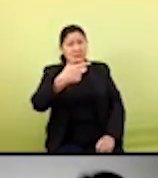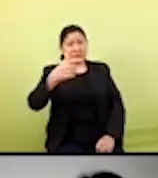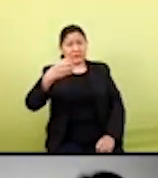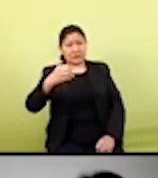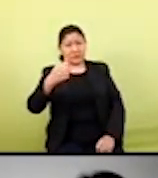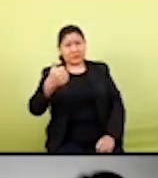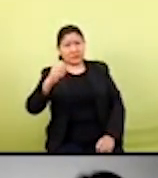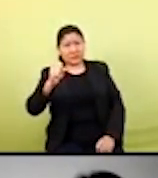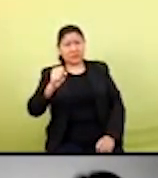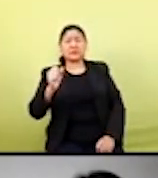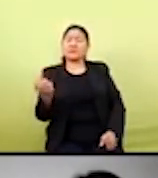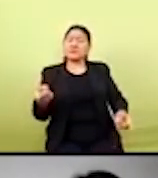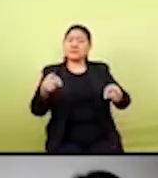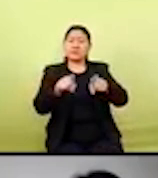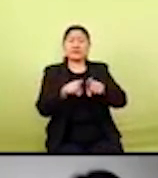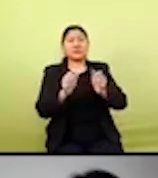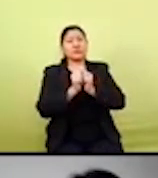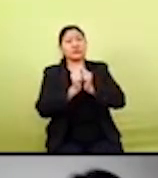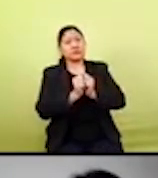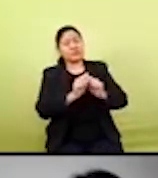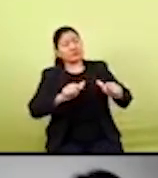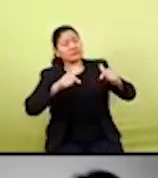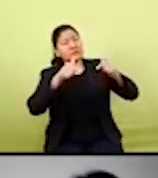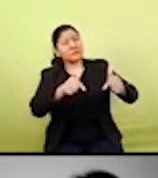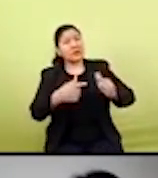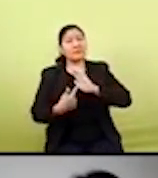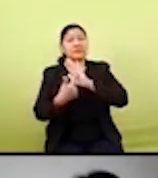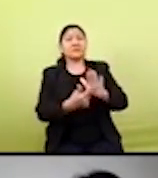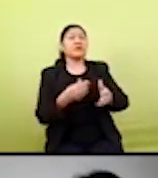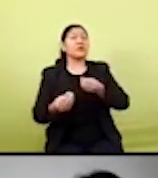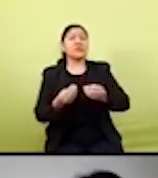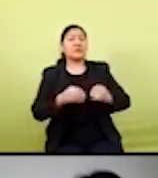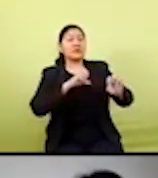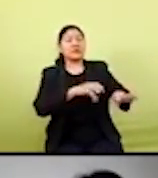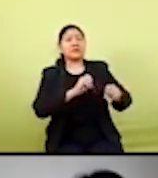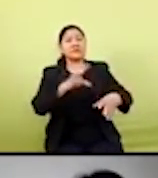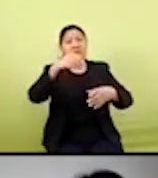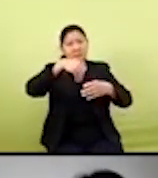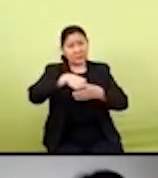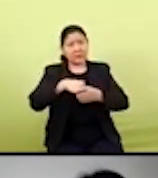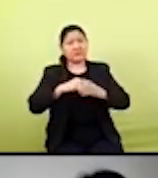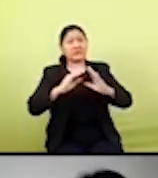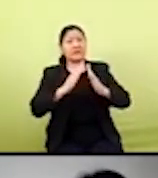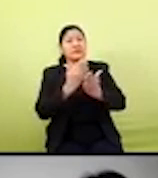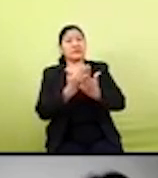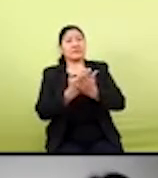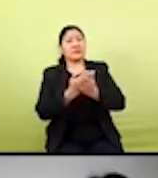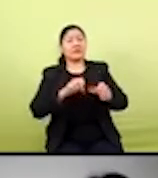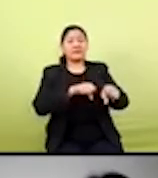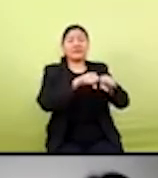nossas forças aí, trabalhando dentro da reflexão pedagógica, das reflexões, dentro da formação aí para os